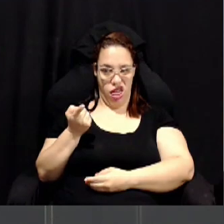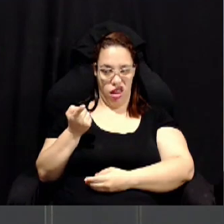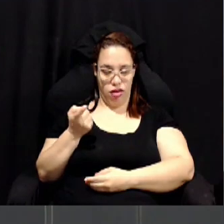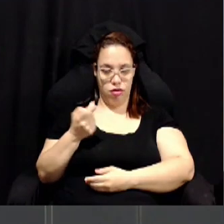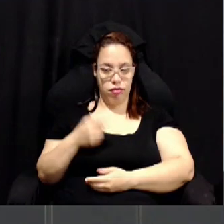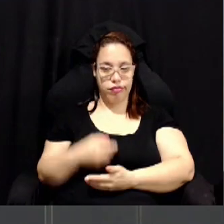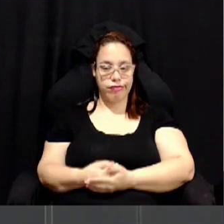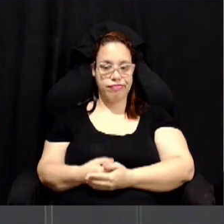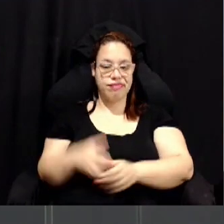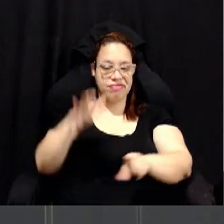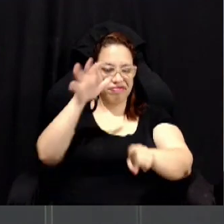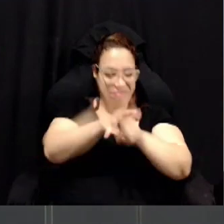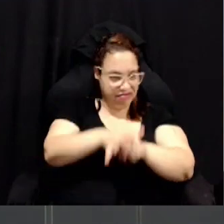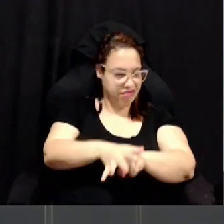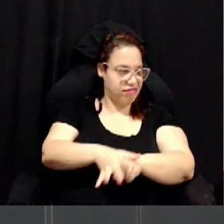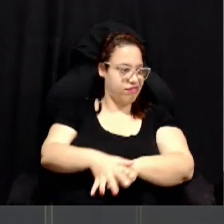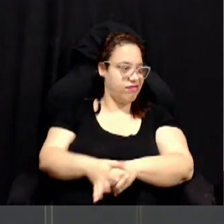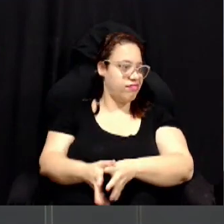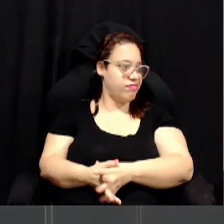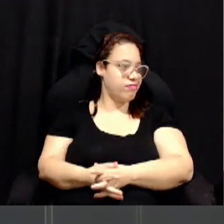né? Vem